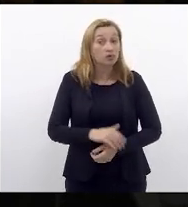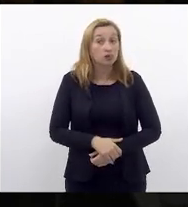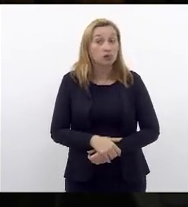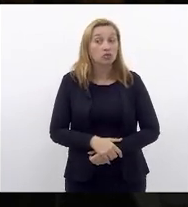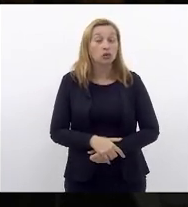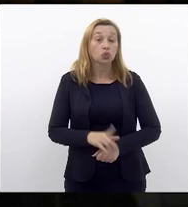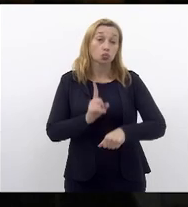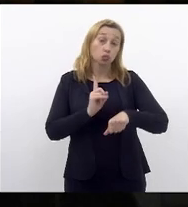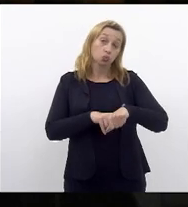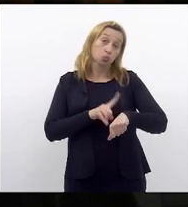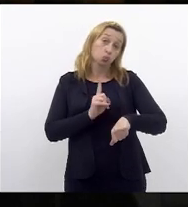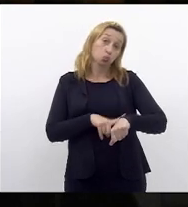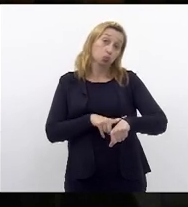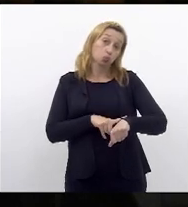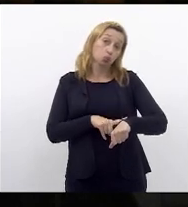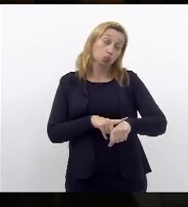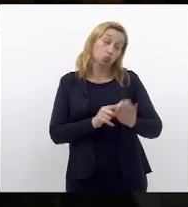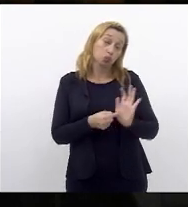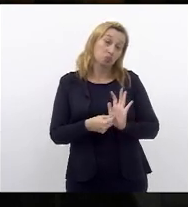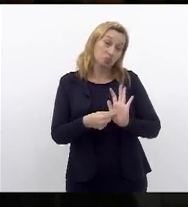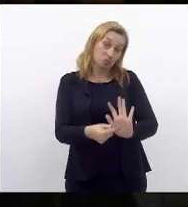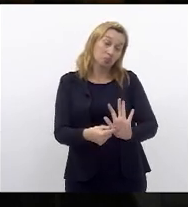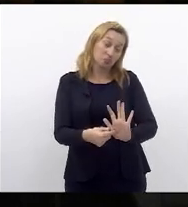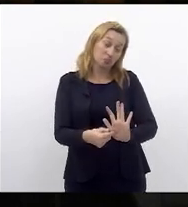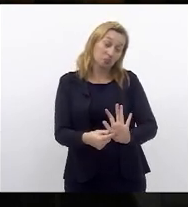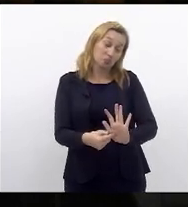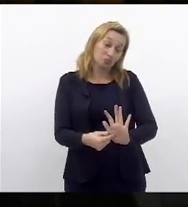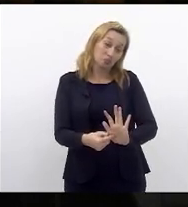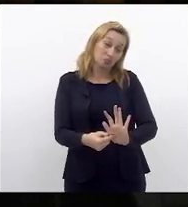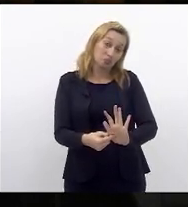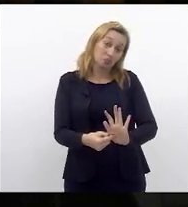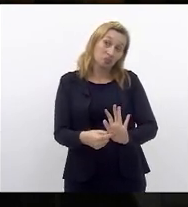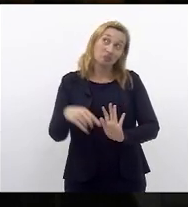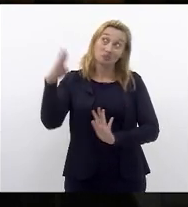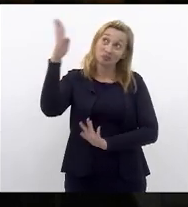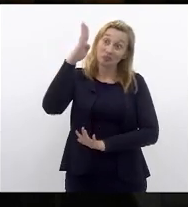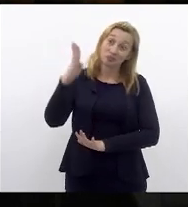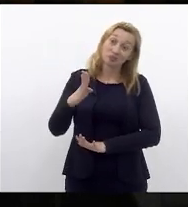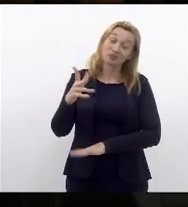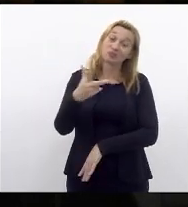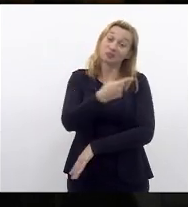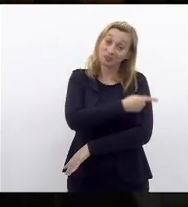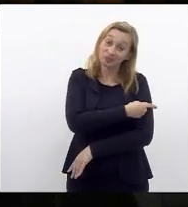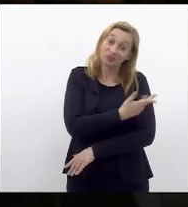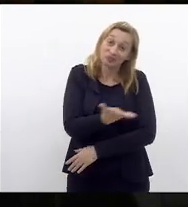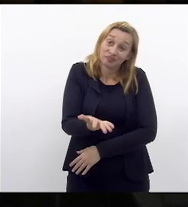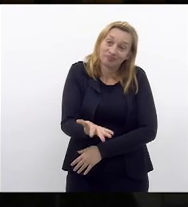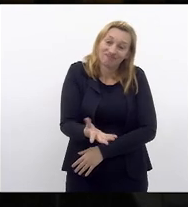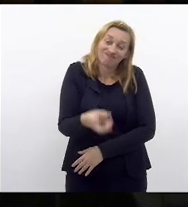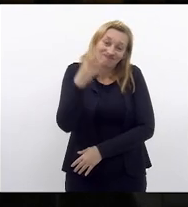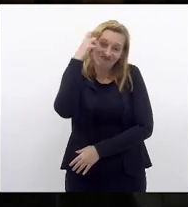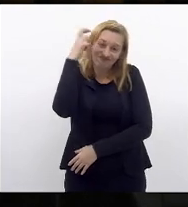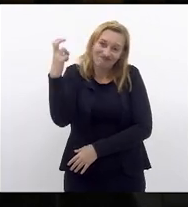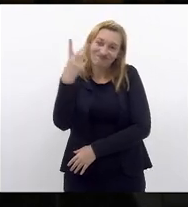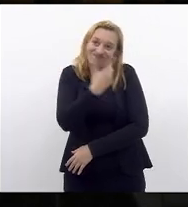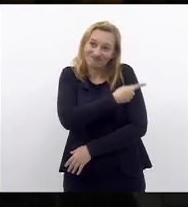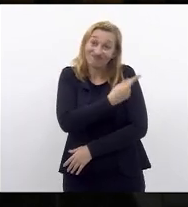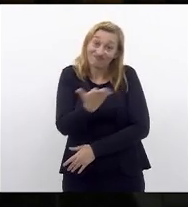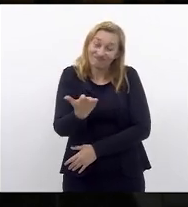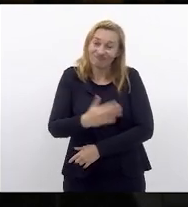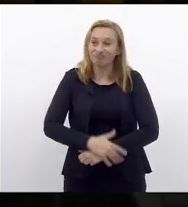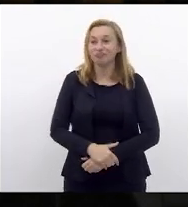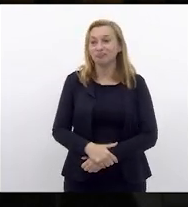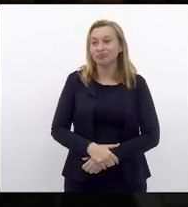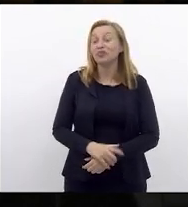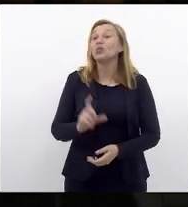o tempo iria demonstrar que o brasileiro ia se vacinar, porque nós temos a cultura da vacina.